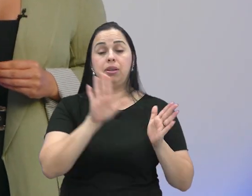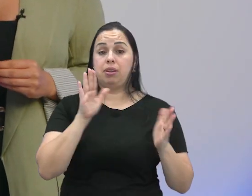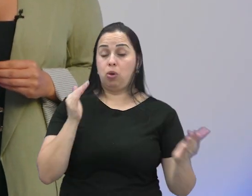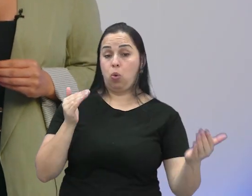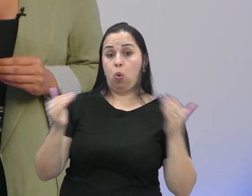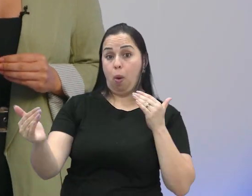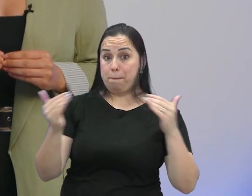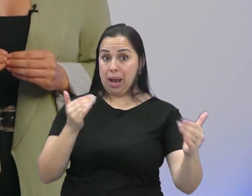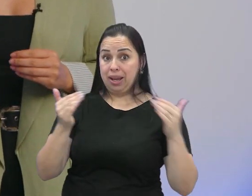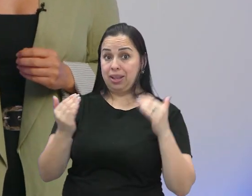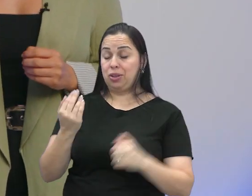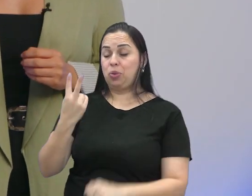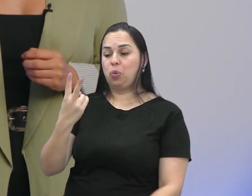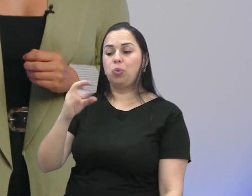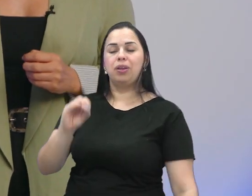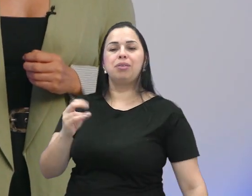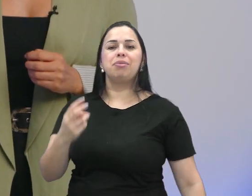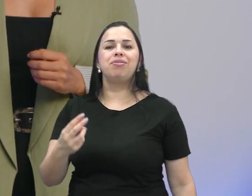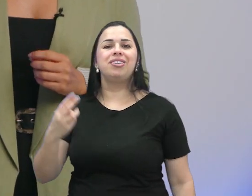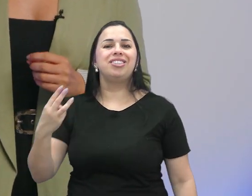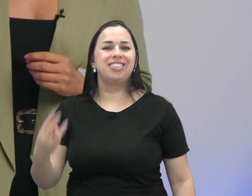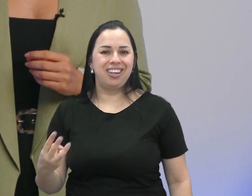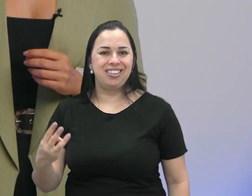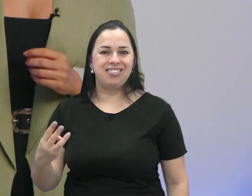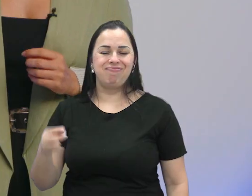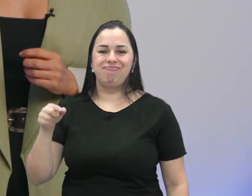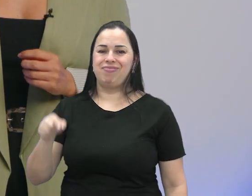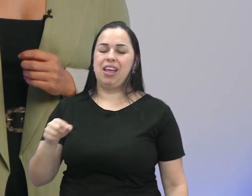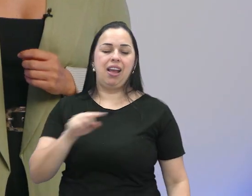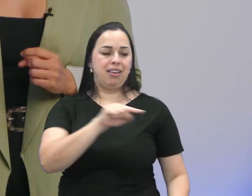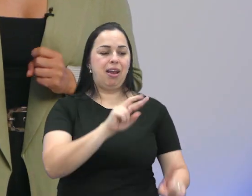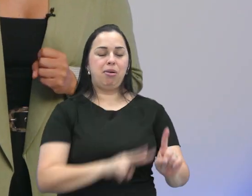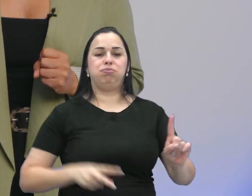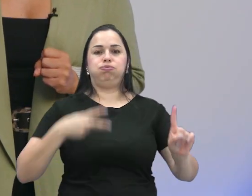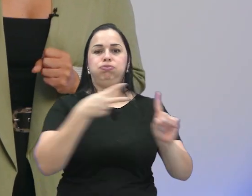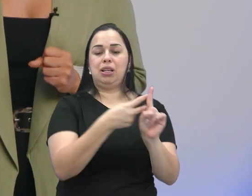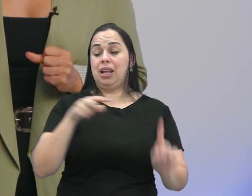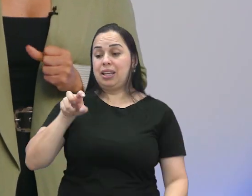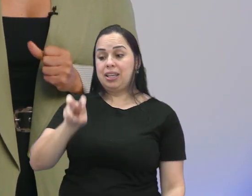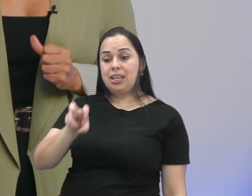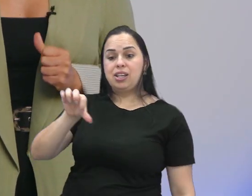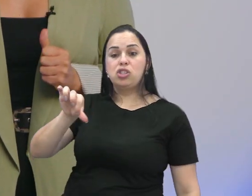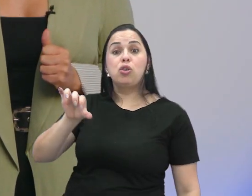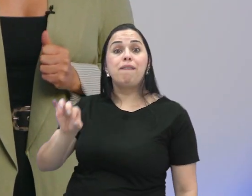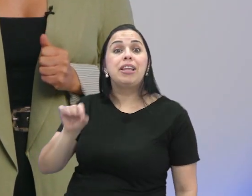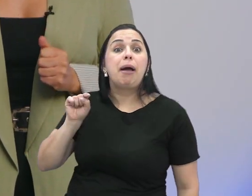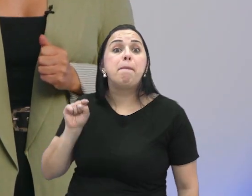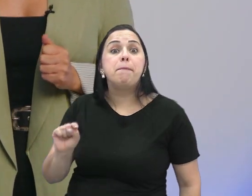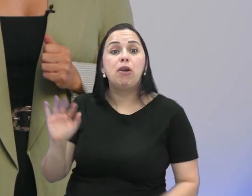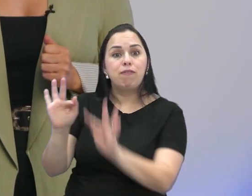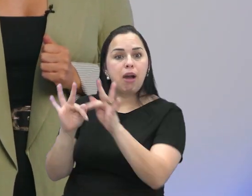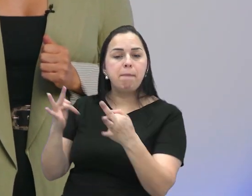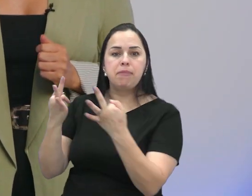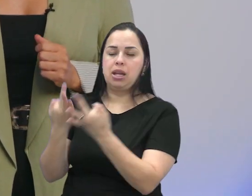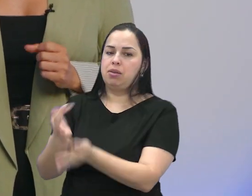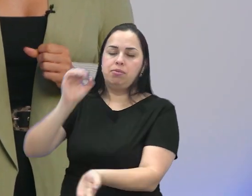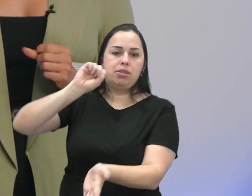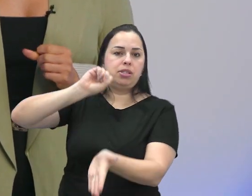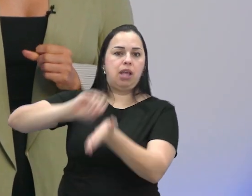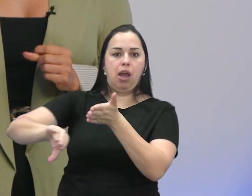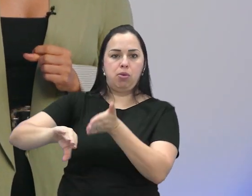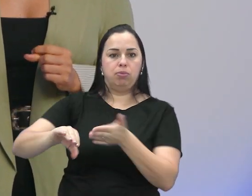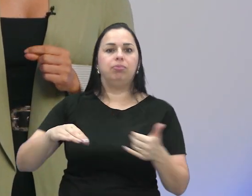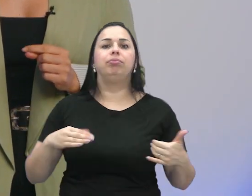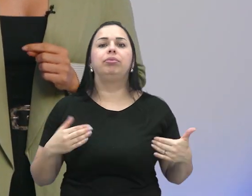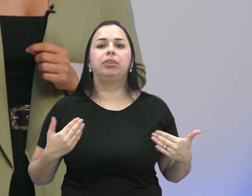O número é o dobro do registrado em 2023, quando 590.000 famílias